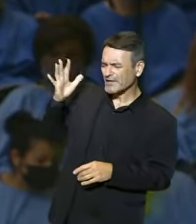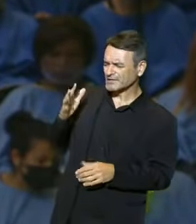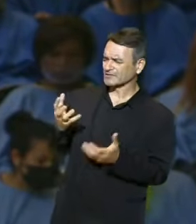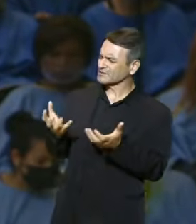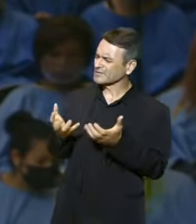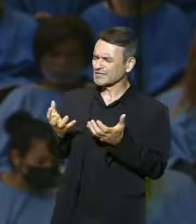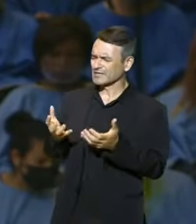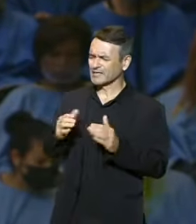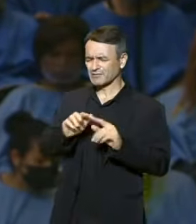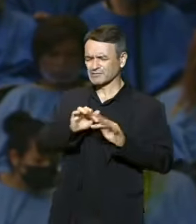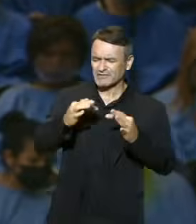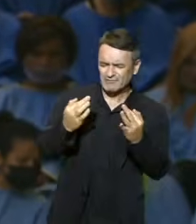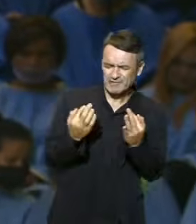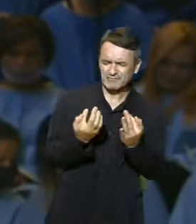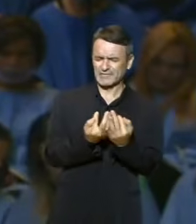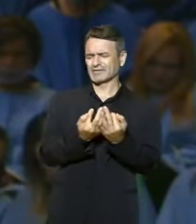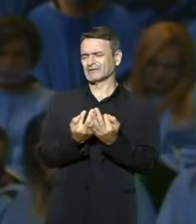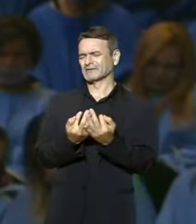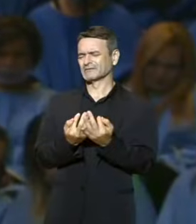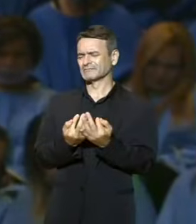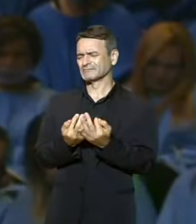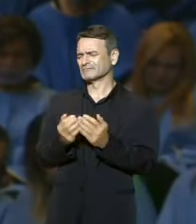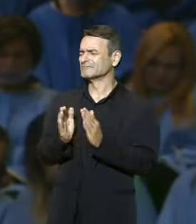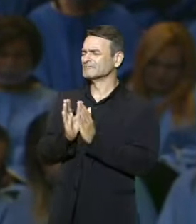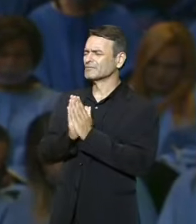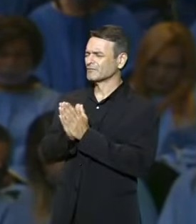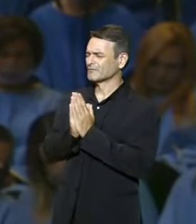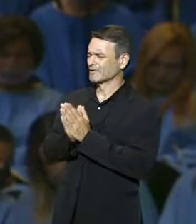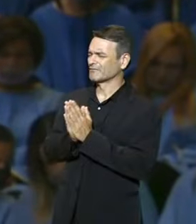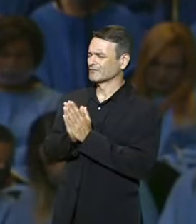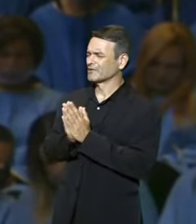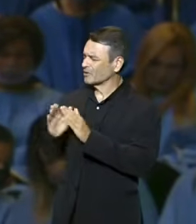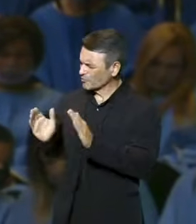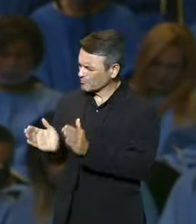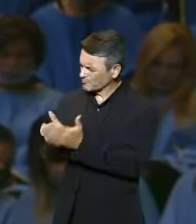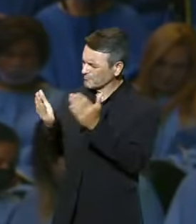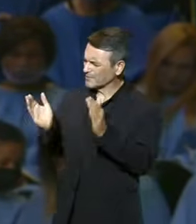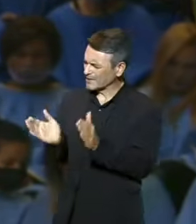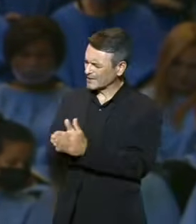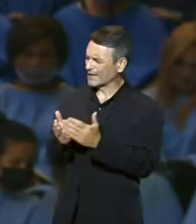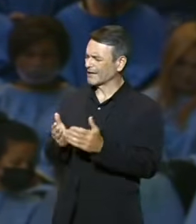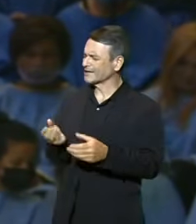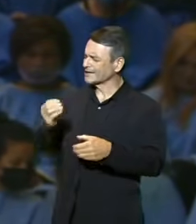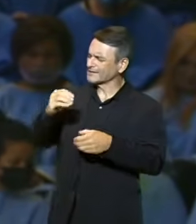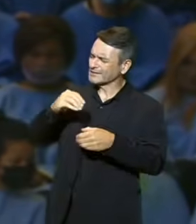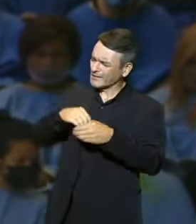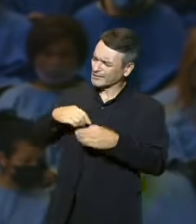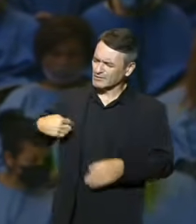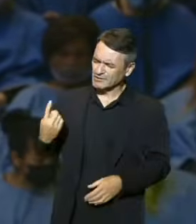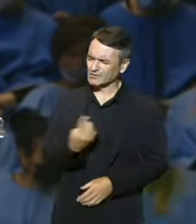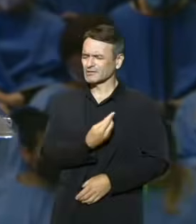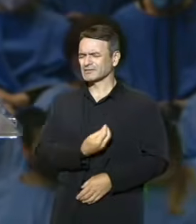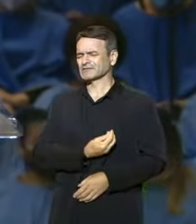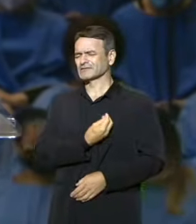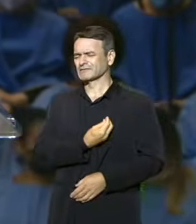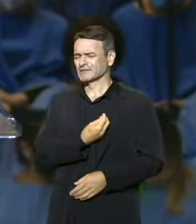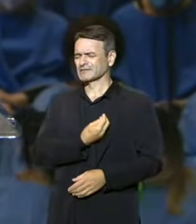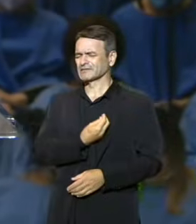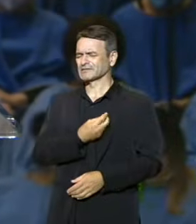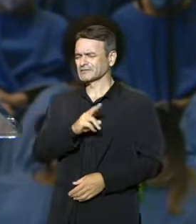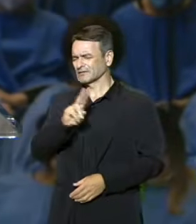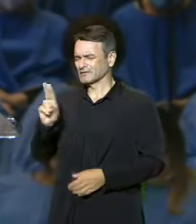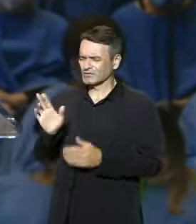nossa casa. Então opera mais uma vez um milagre dentro da nossa vida hoje, em nome de